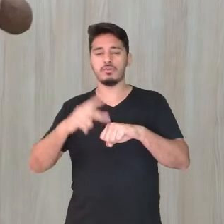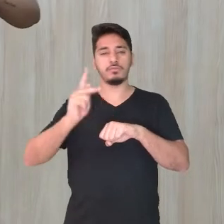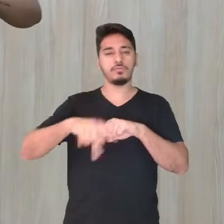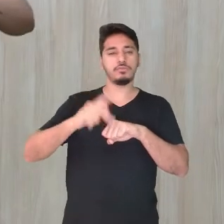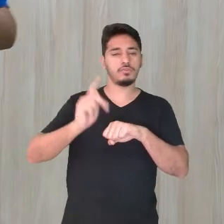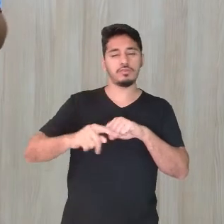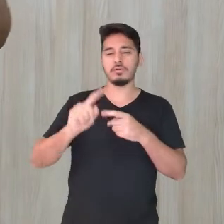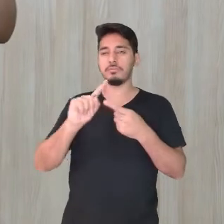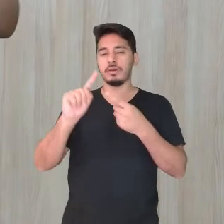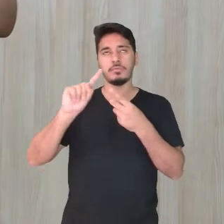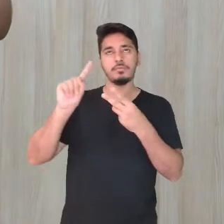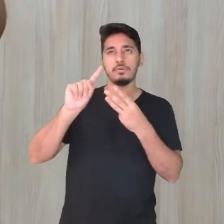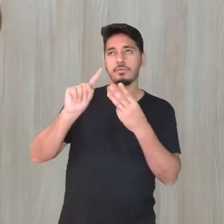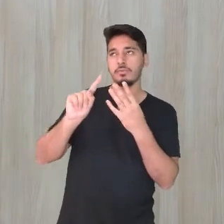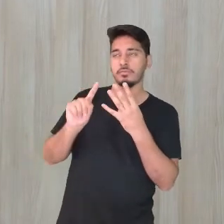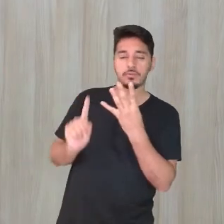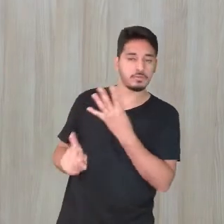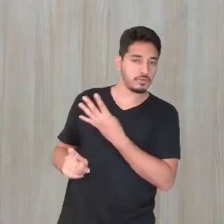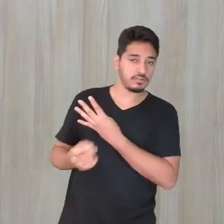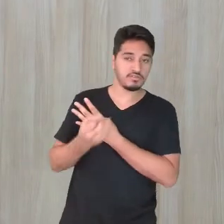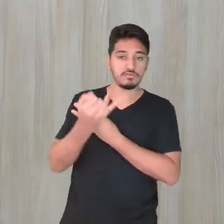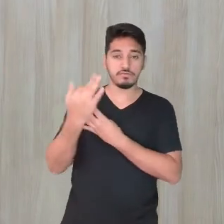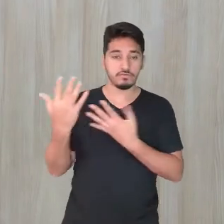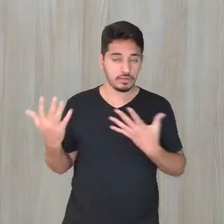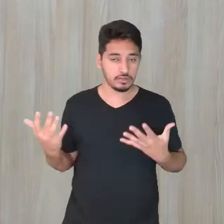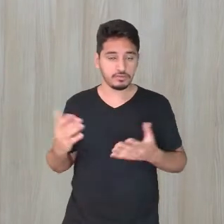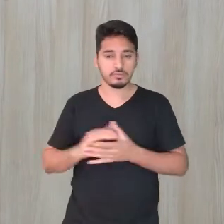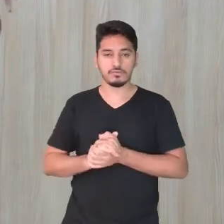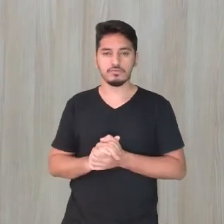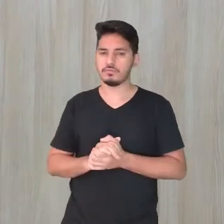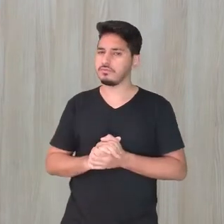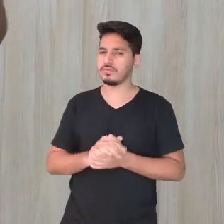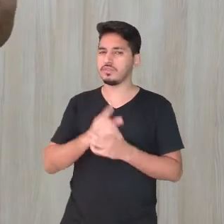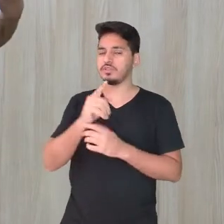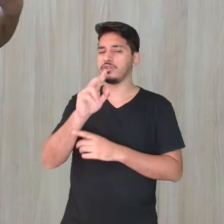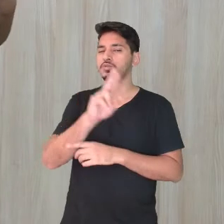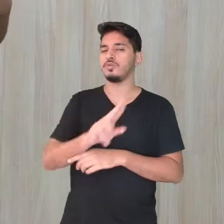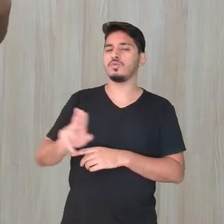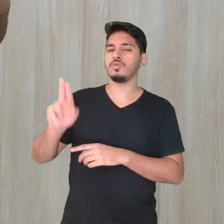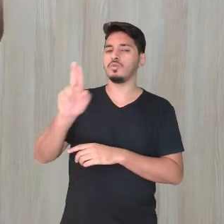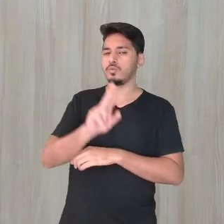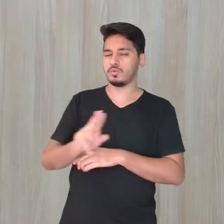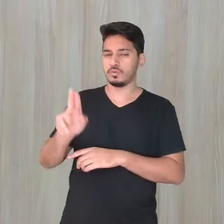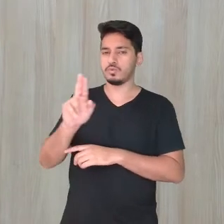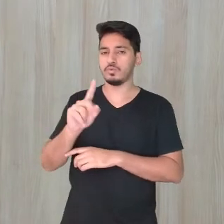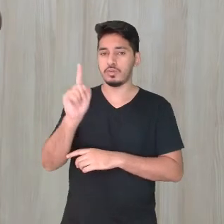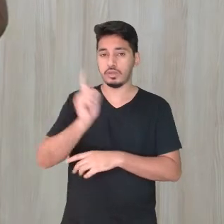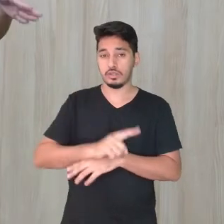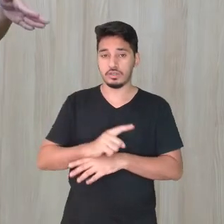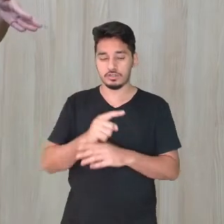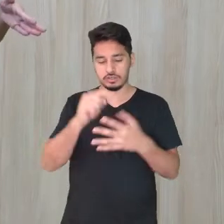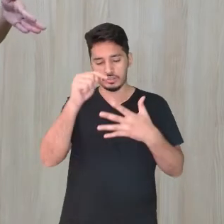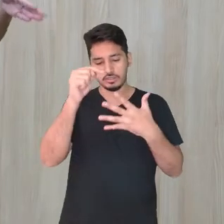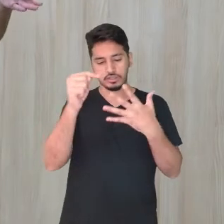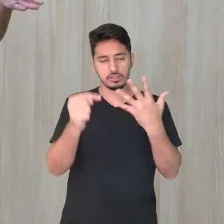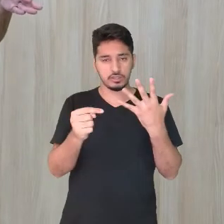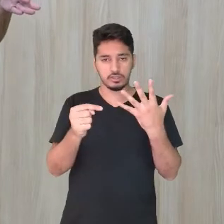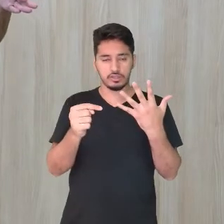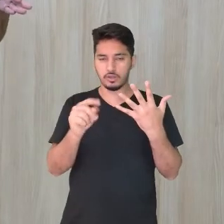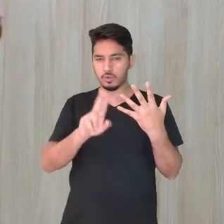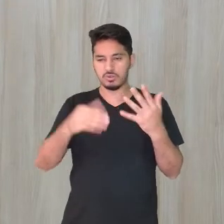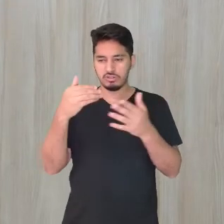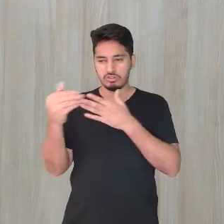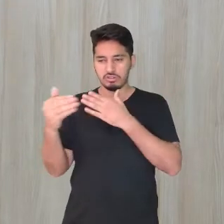interjeição, conjunções, preposições, artigos. Então, a gente usa essa categoria, ela não é à toa,